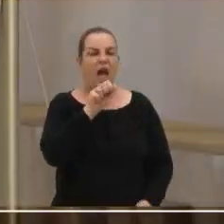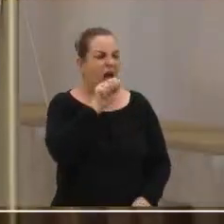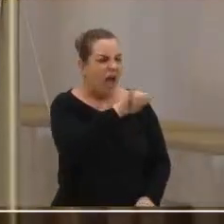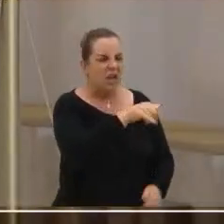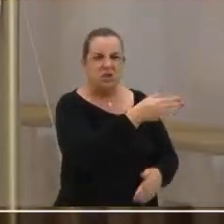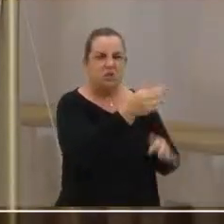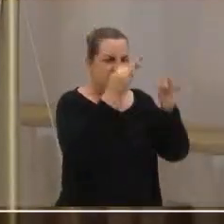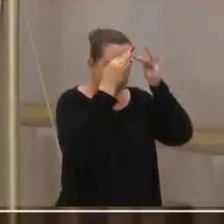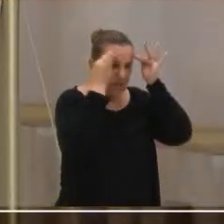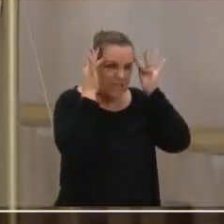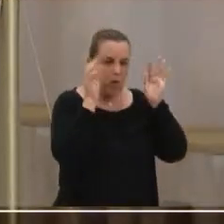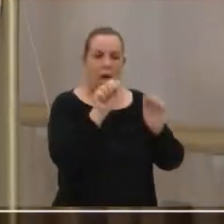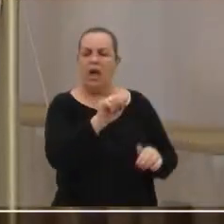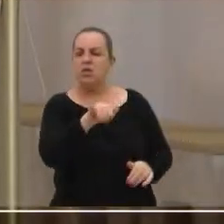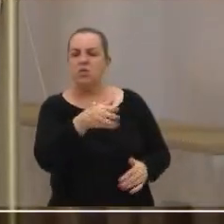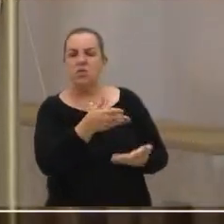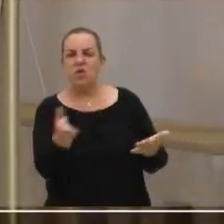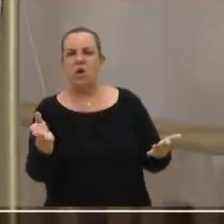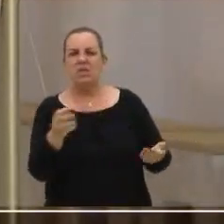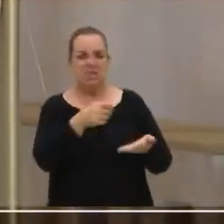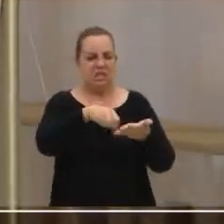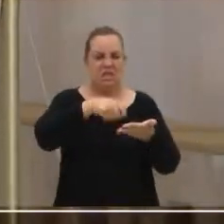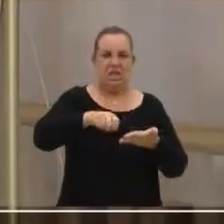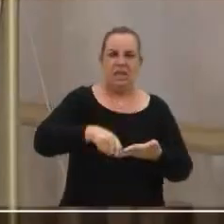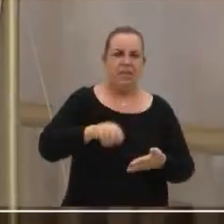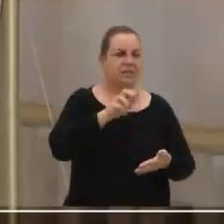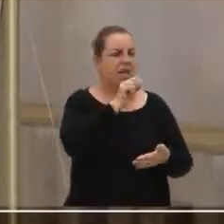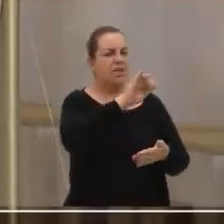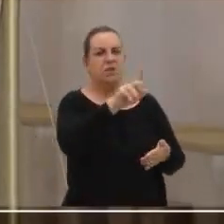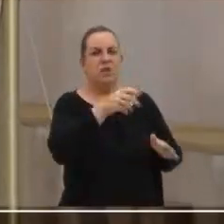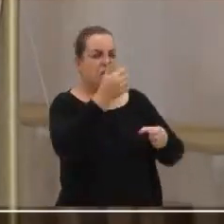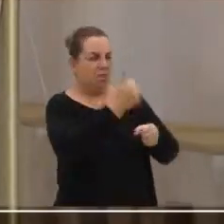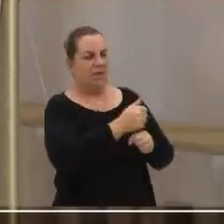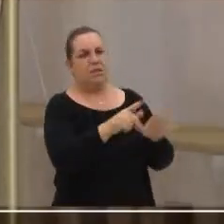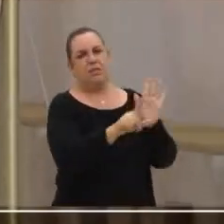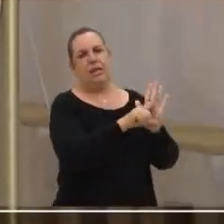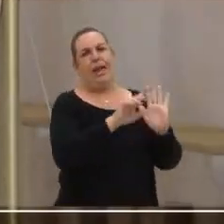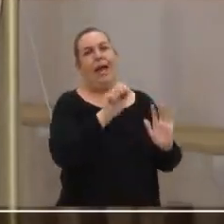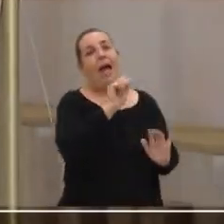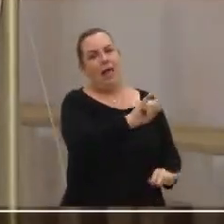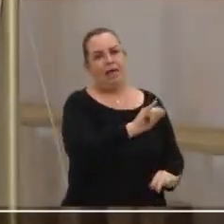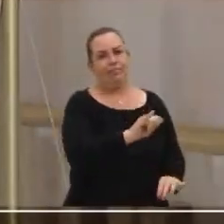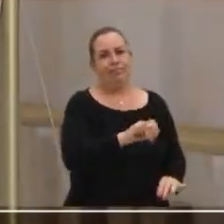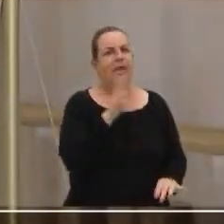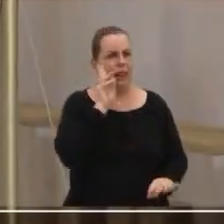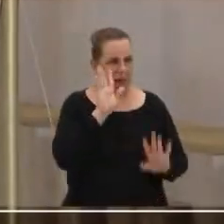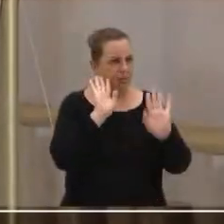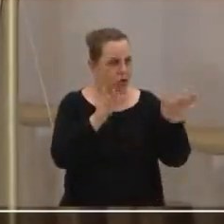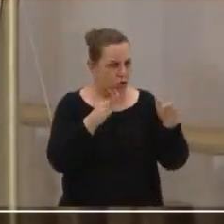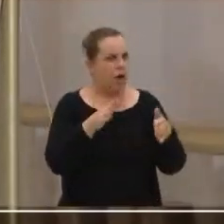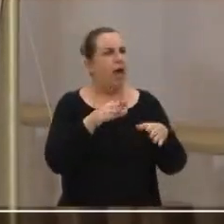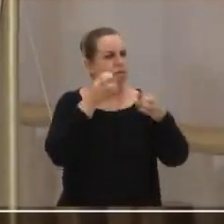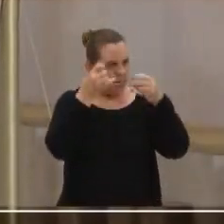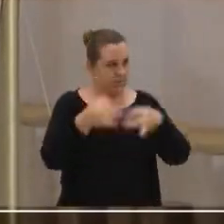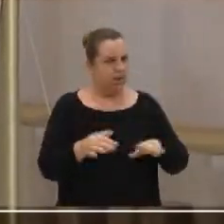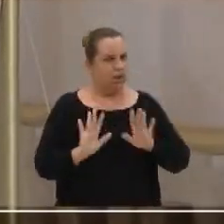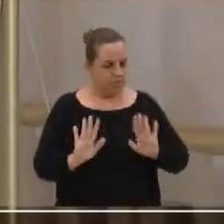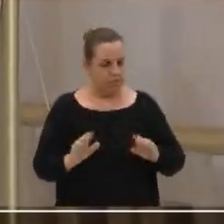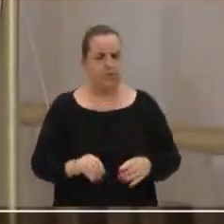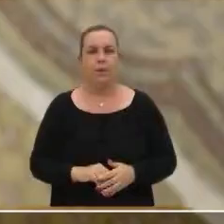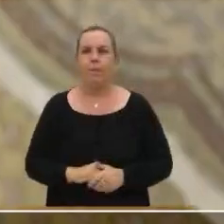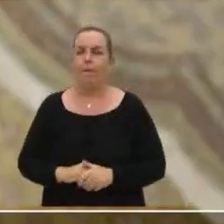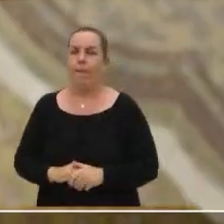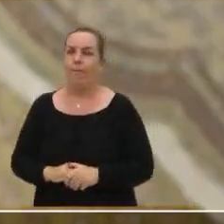vós fariseus, ai de vós escribas, ai de vós mestres da lei. E eles foram, e veja,